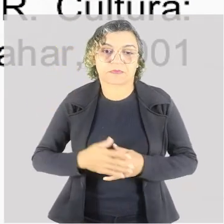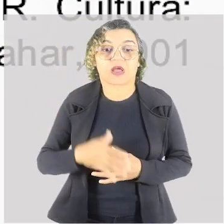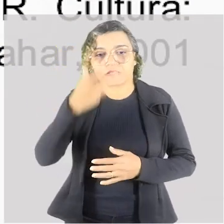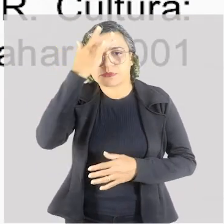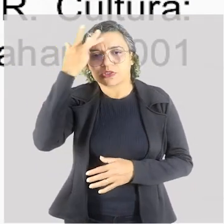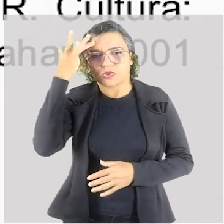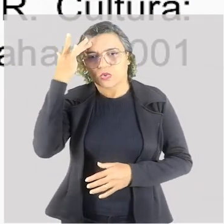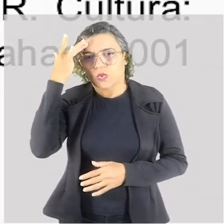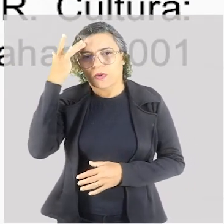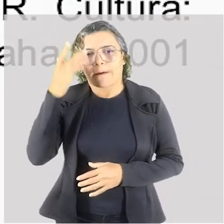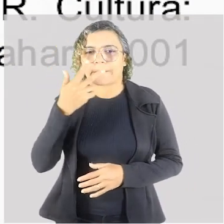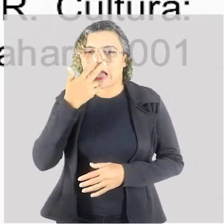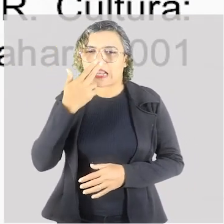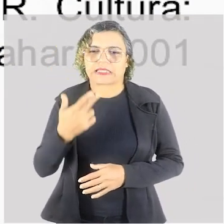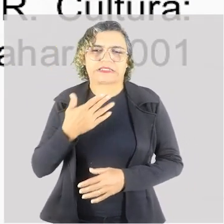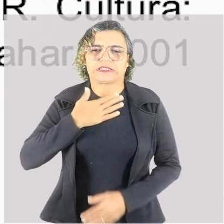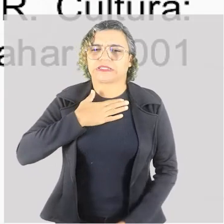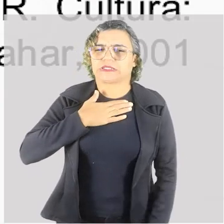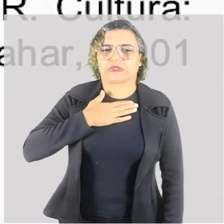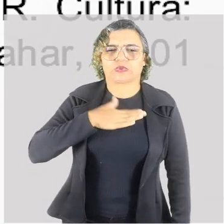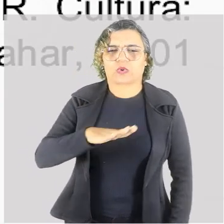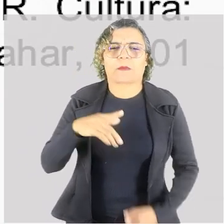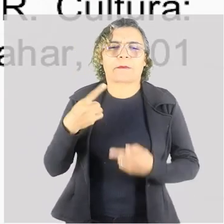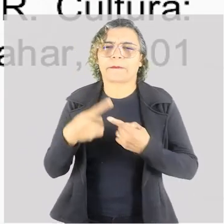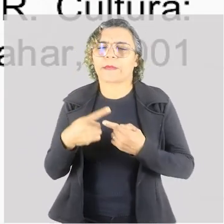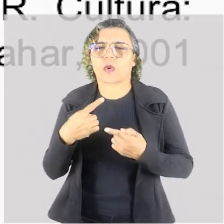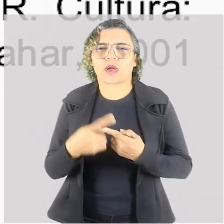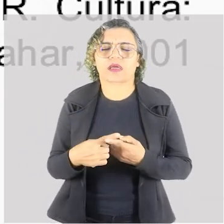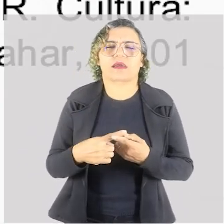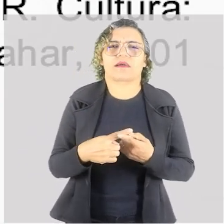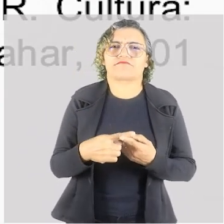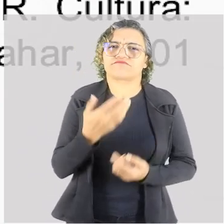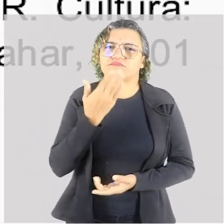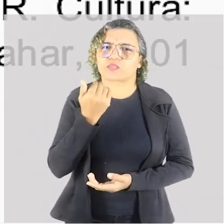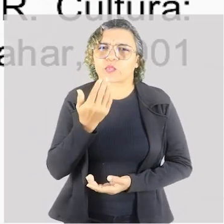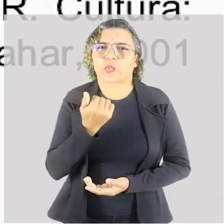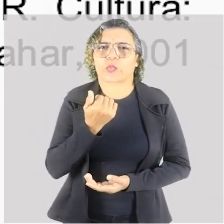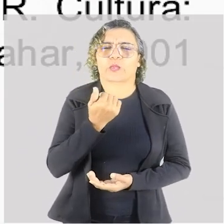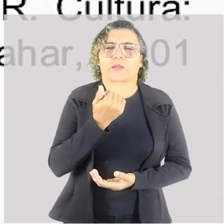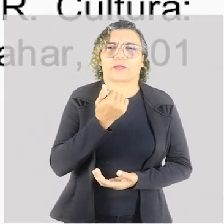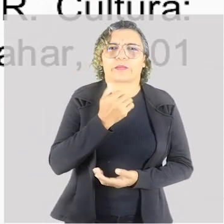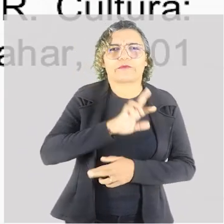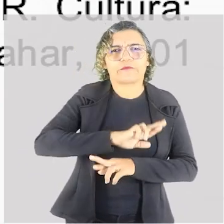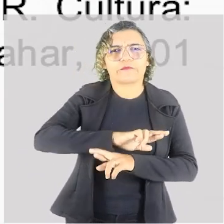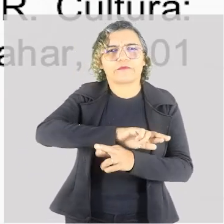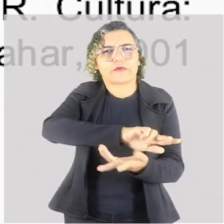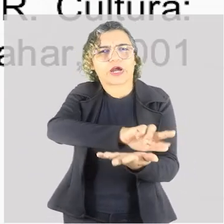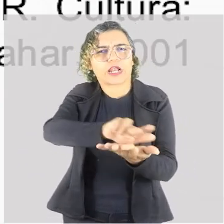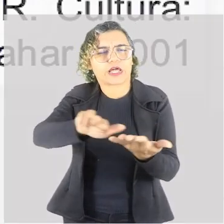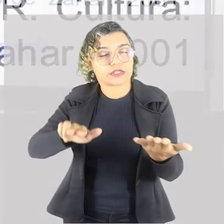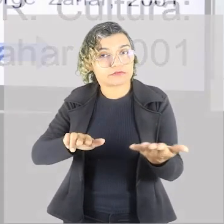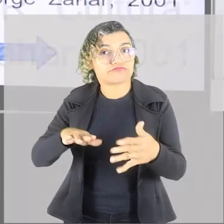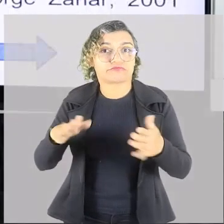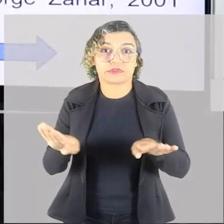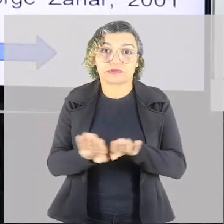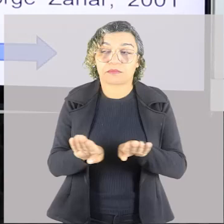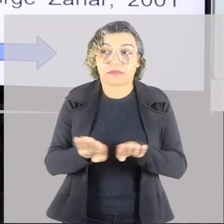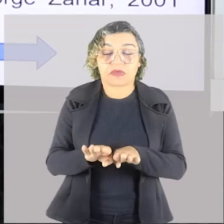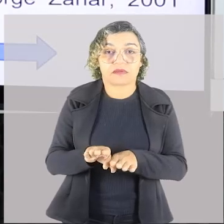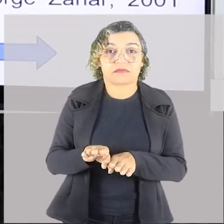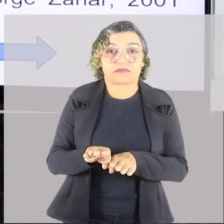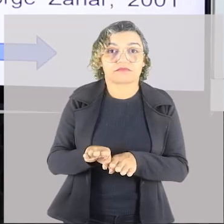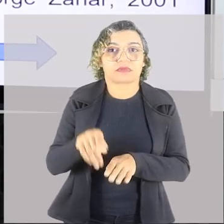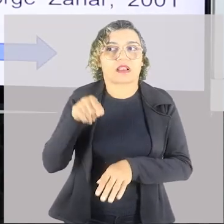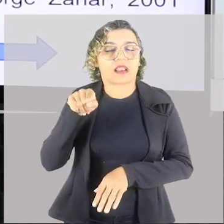porque as outras comem coisas variadas, mas também pela maneira que agem à mesa.